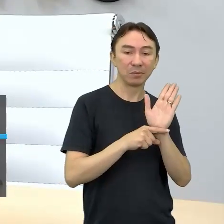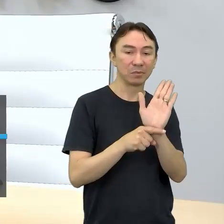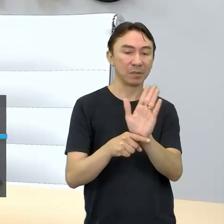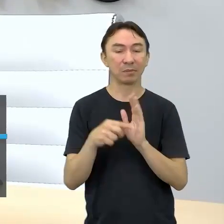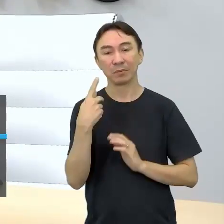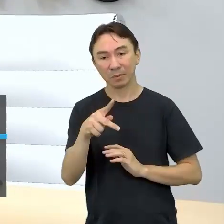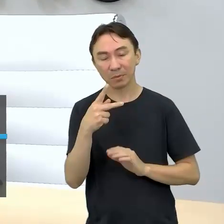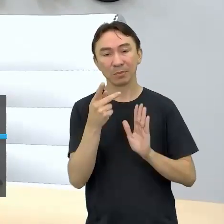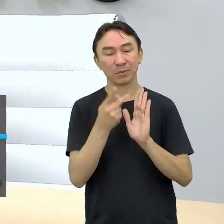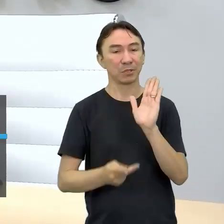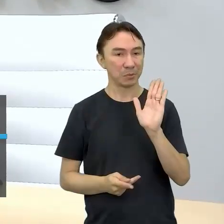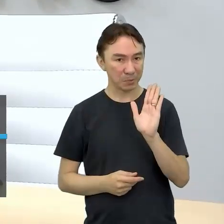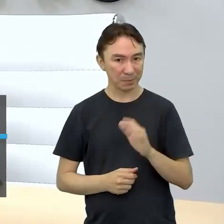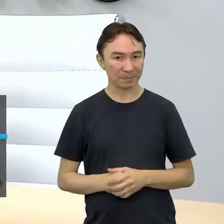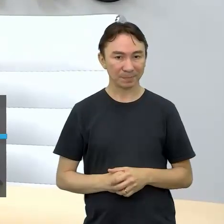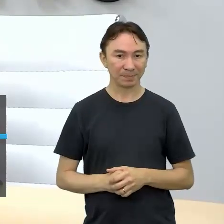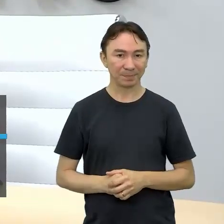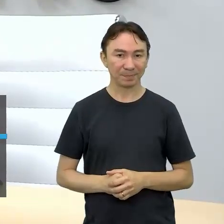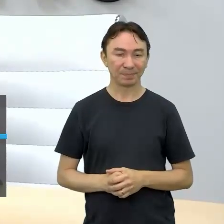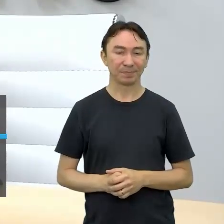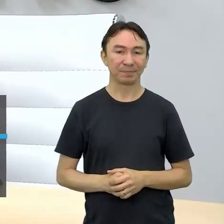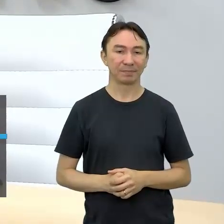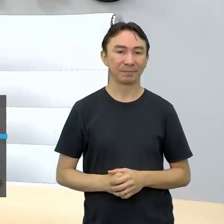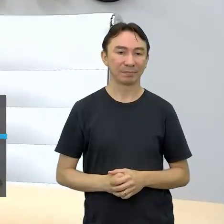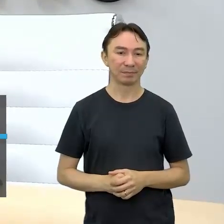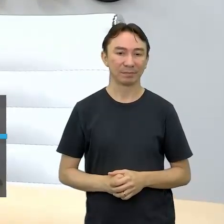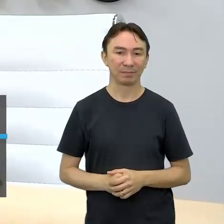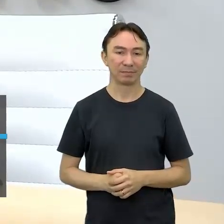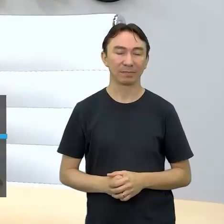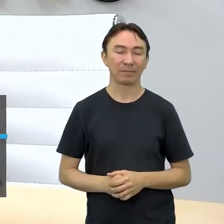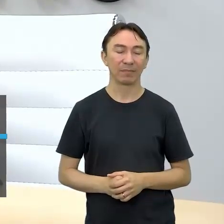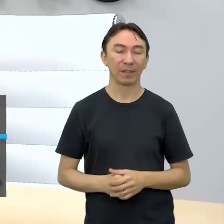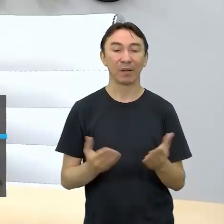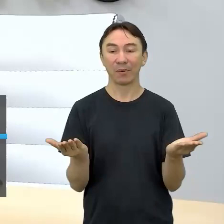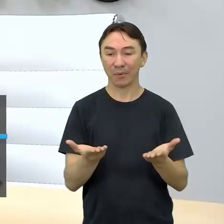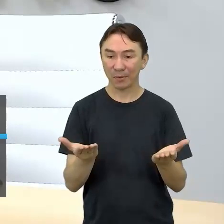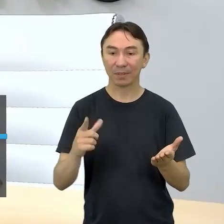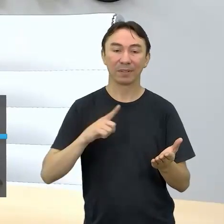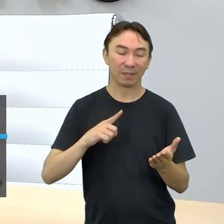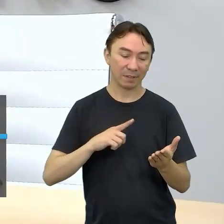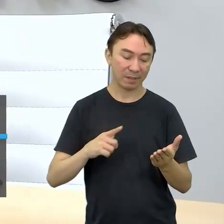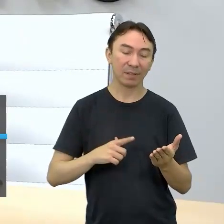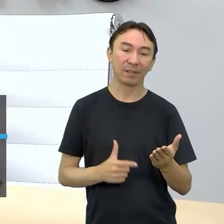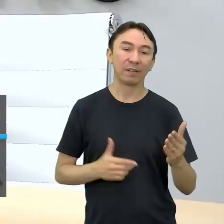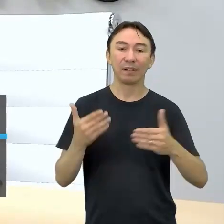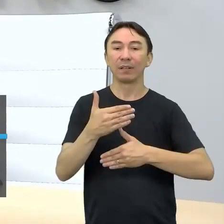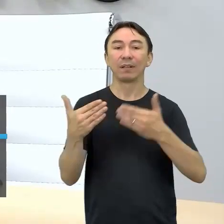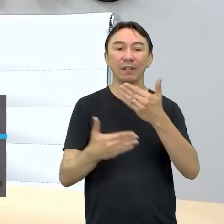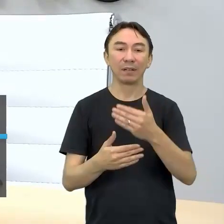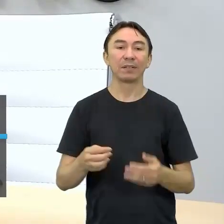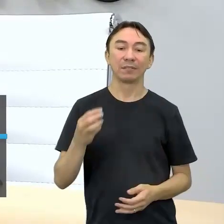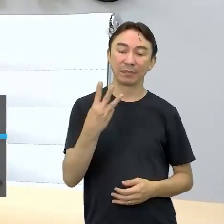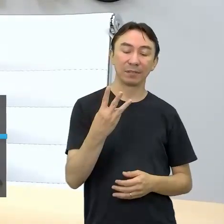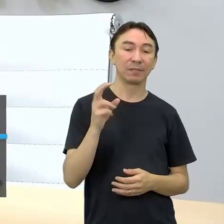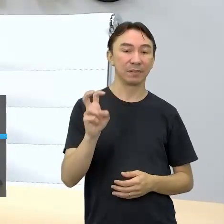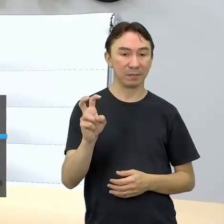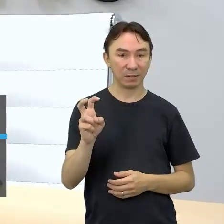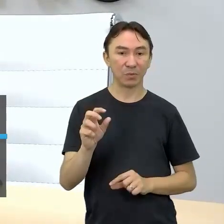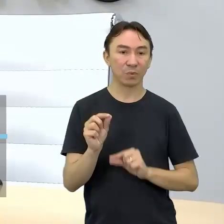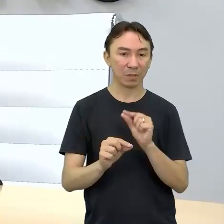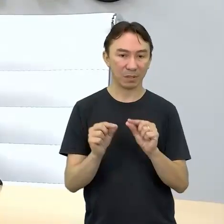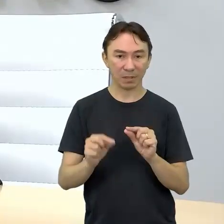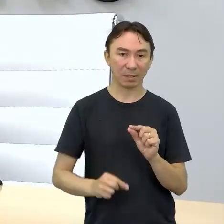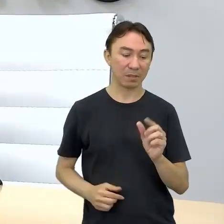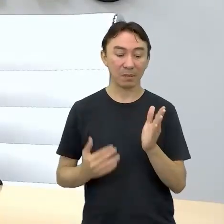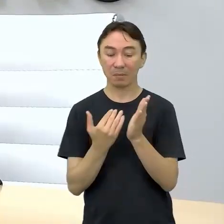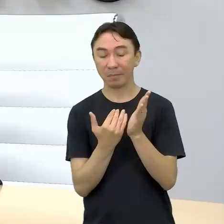projeto de vocês. Muito bem, agora a gente tem um slide 35, produção, por favor, que é um de Saiba Mais.